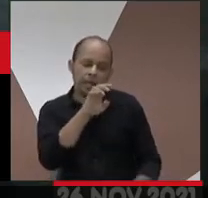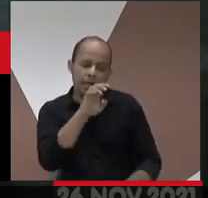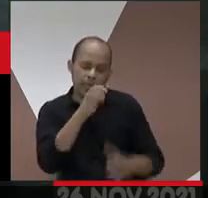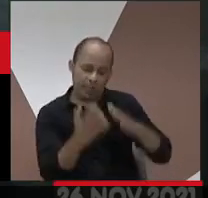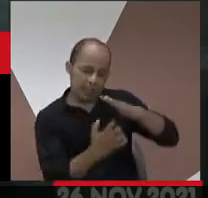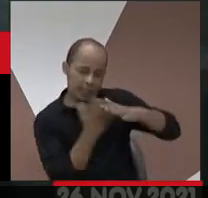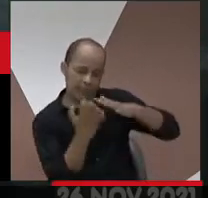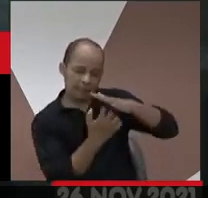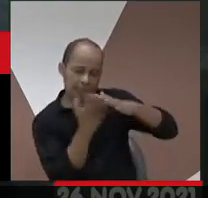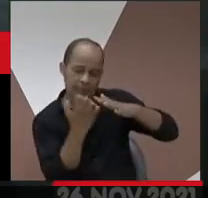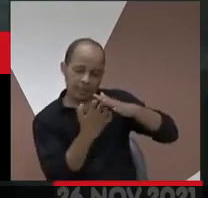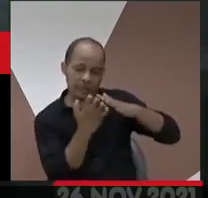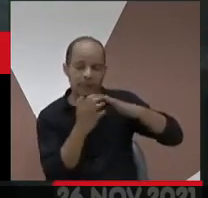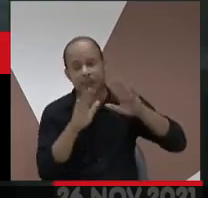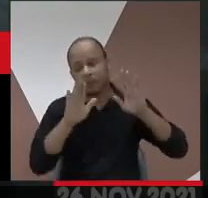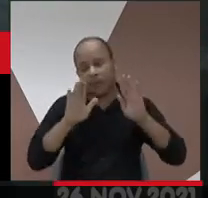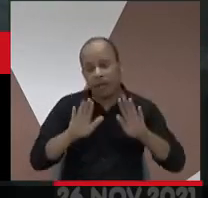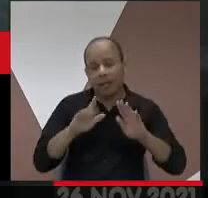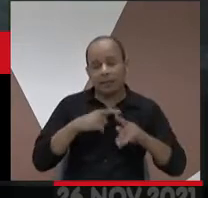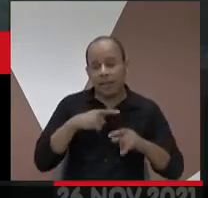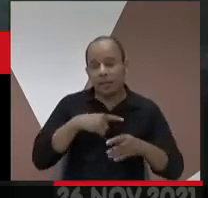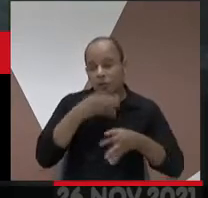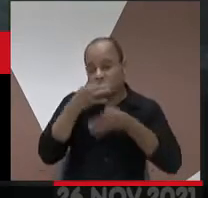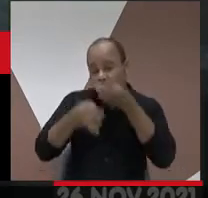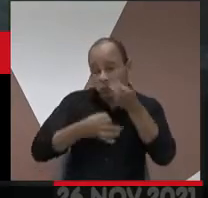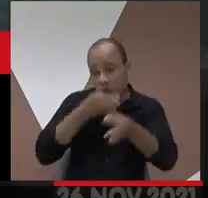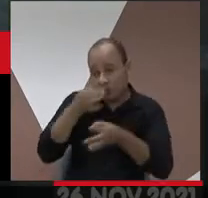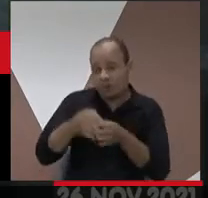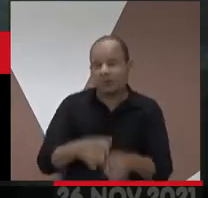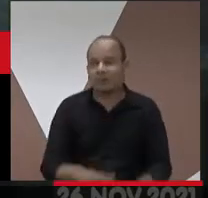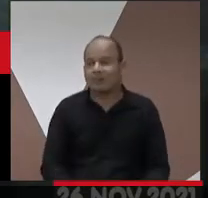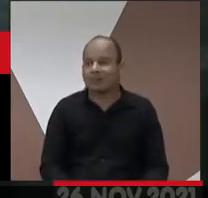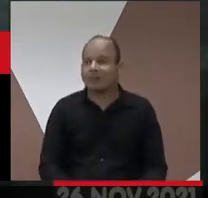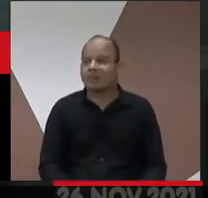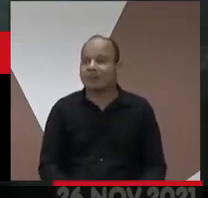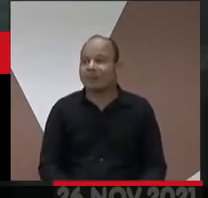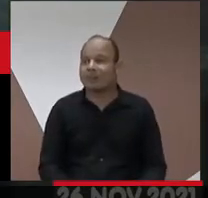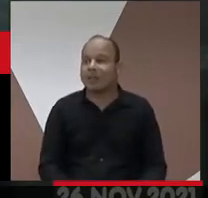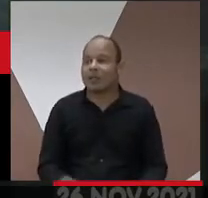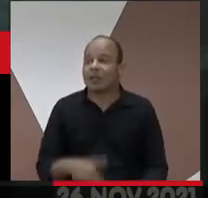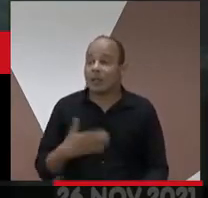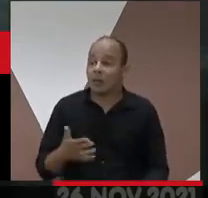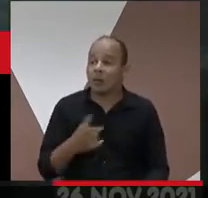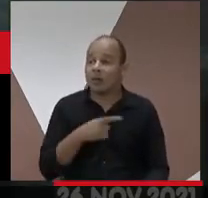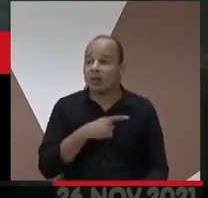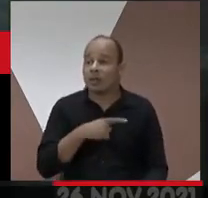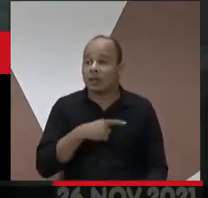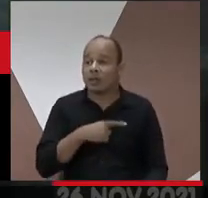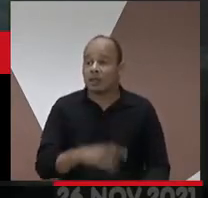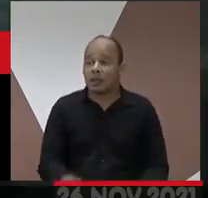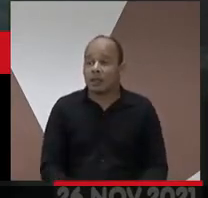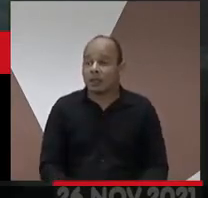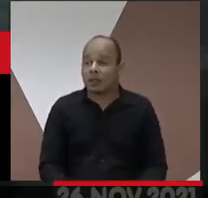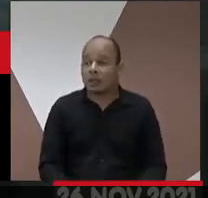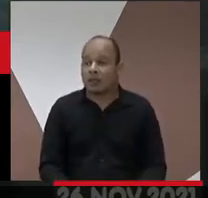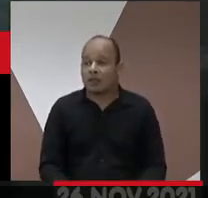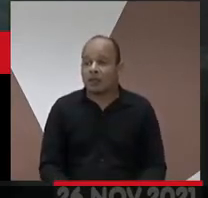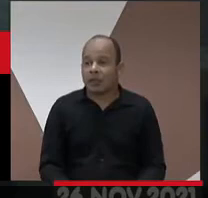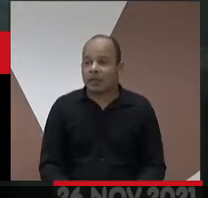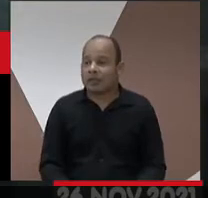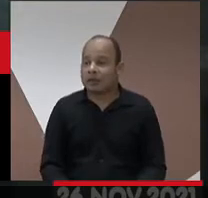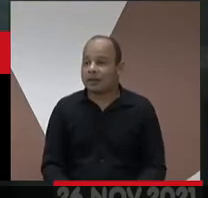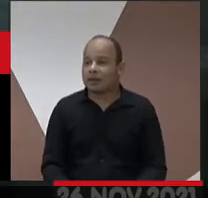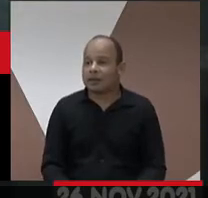apresentem sugestões. Mas o caso aqui é um rastro histórico de 50 anos